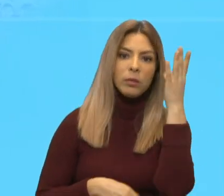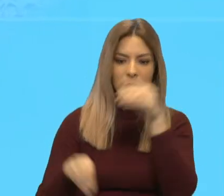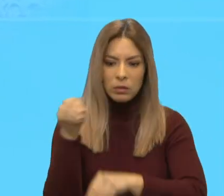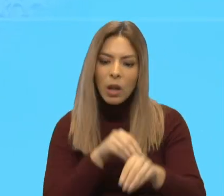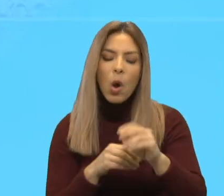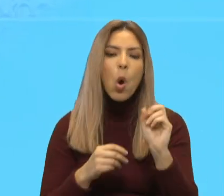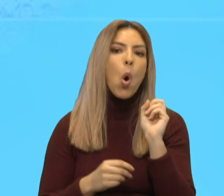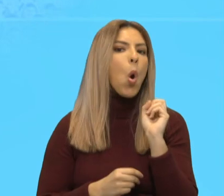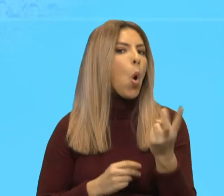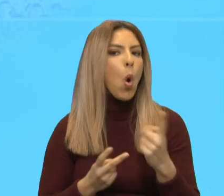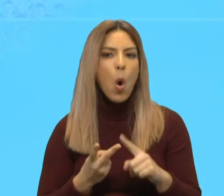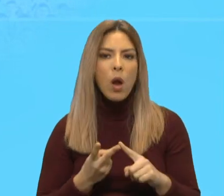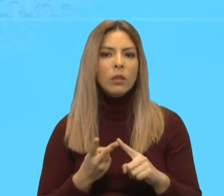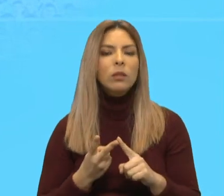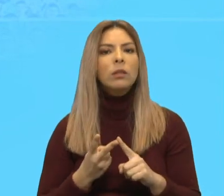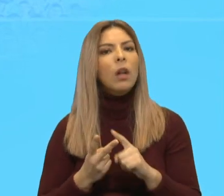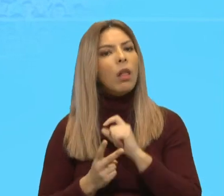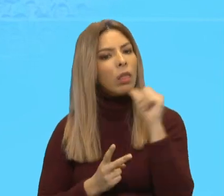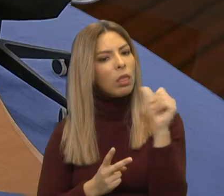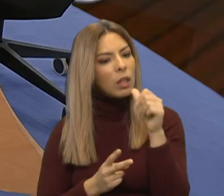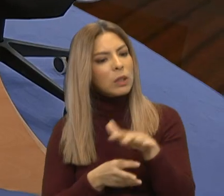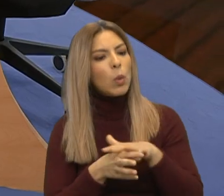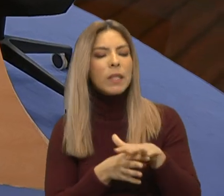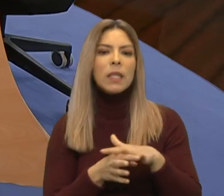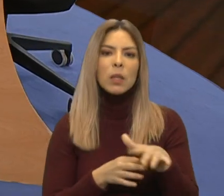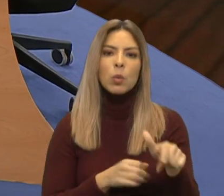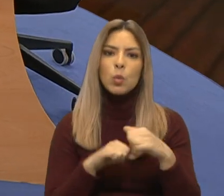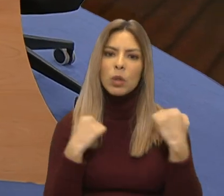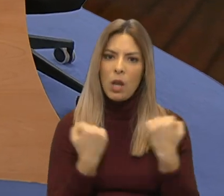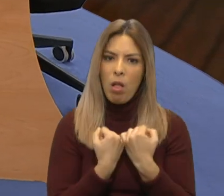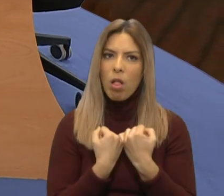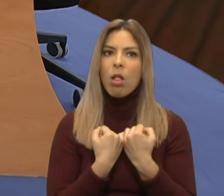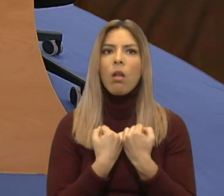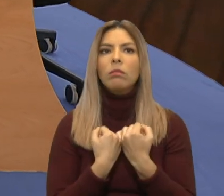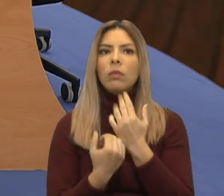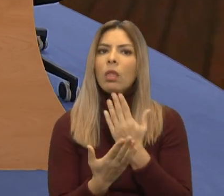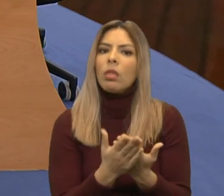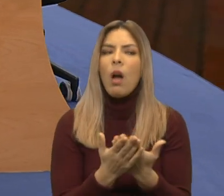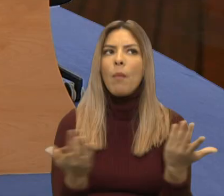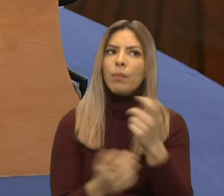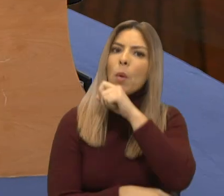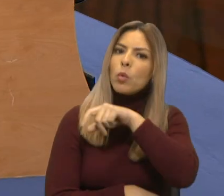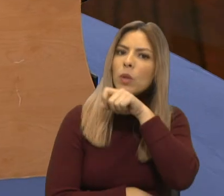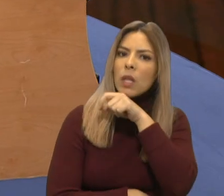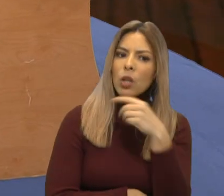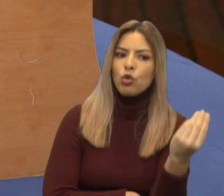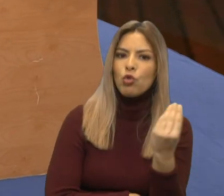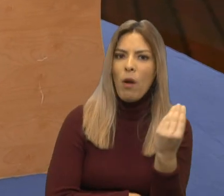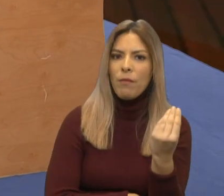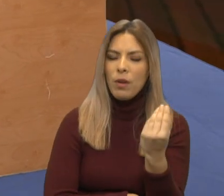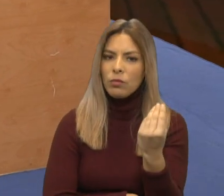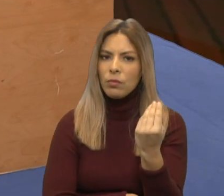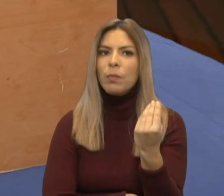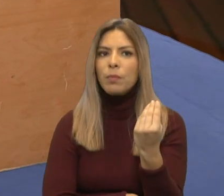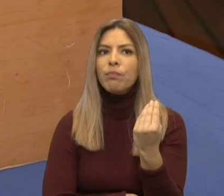fraude eleitoral, mas também nessa situação social que retira oportunidades aos jovens. Aliás, são 2